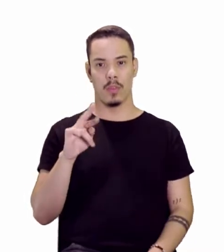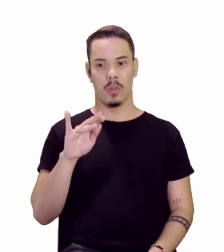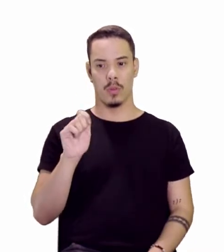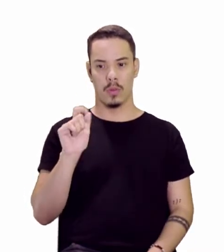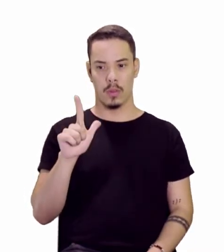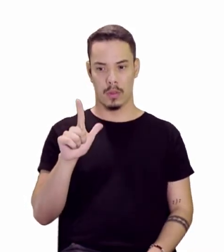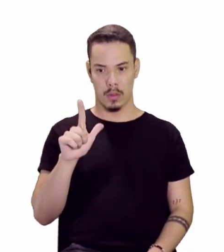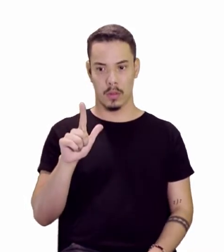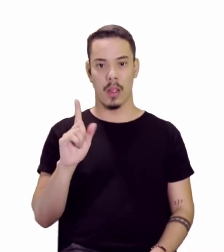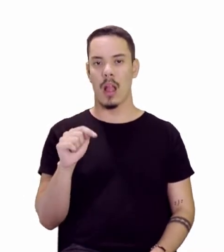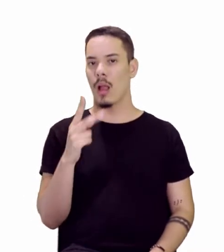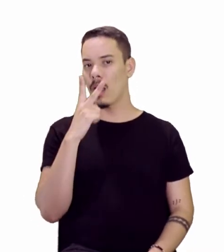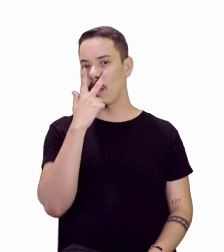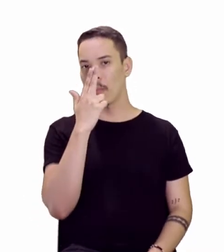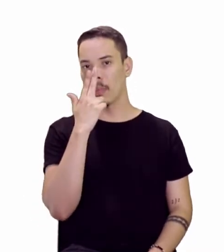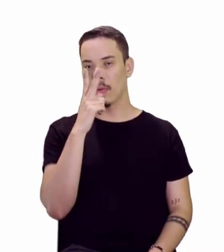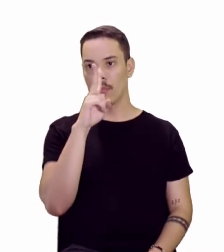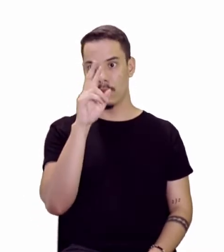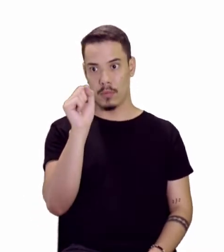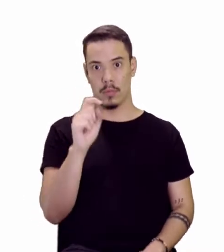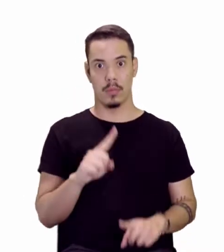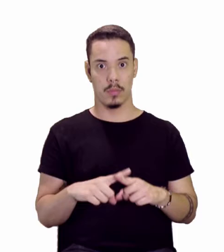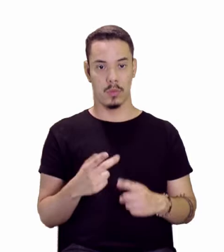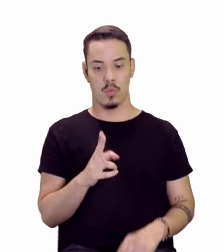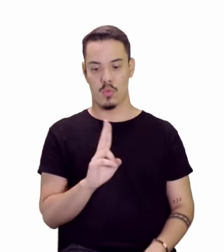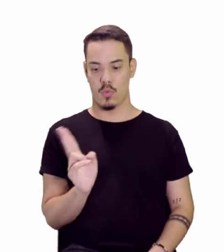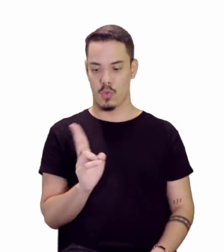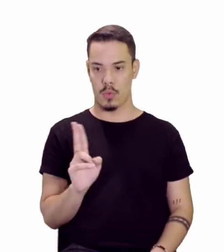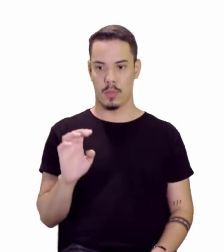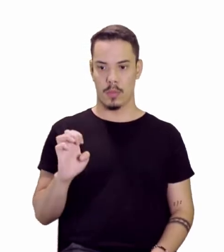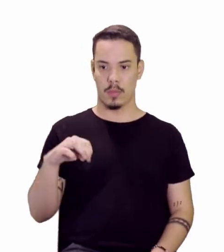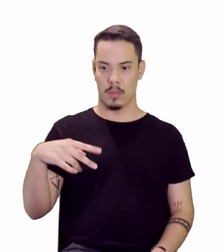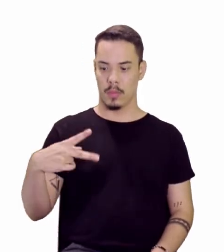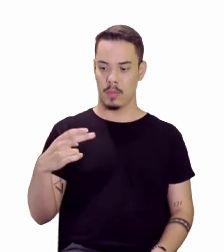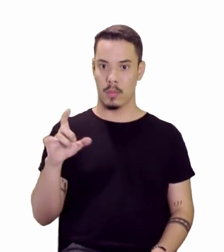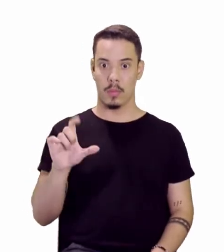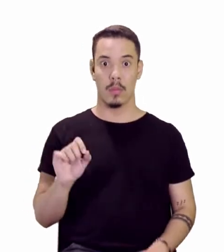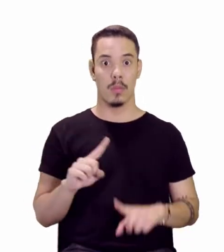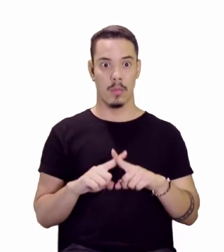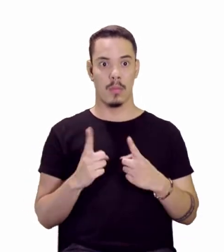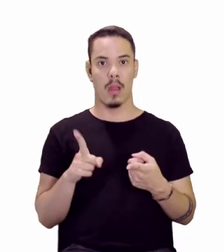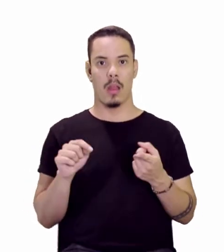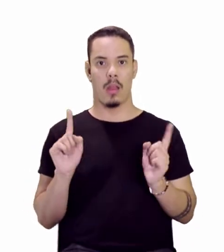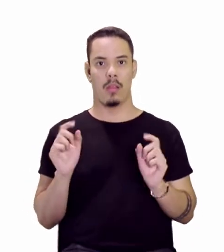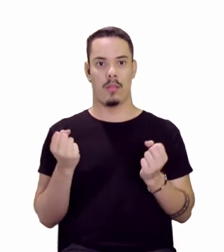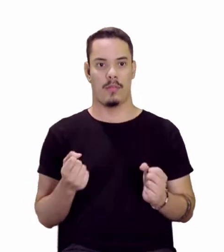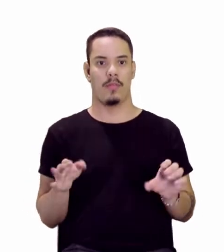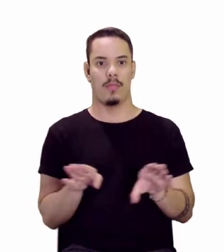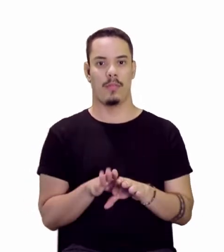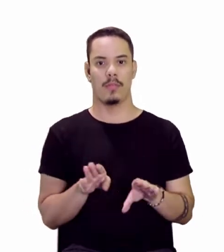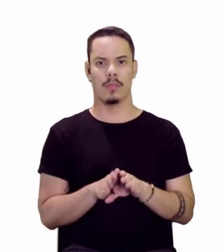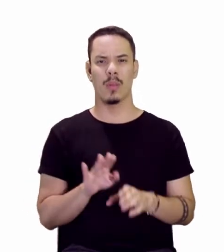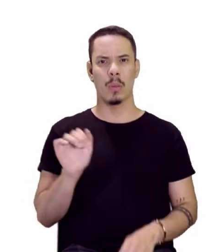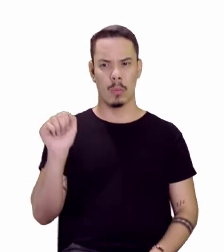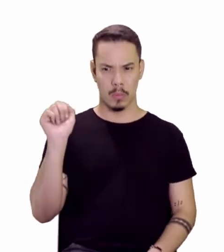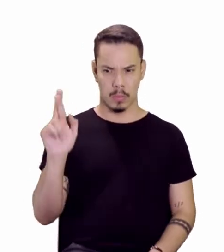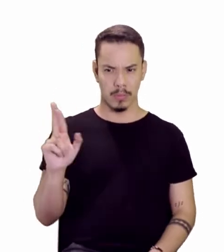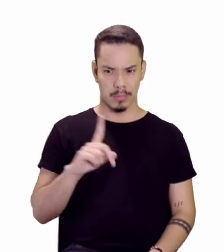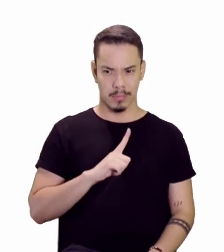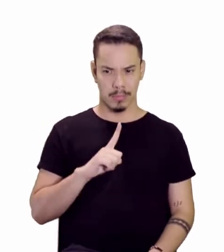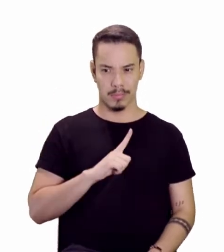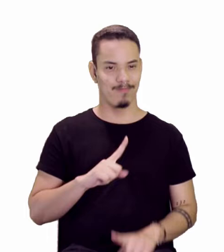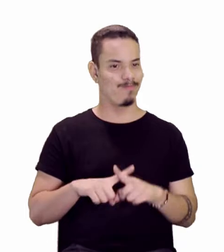uma força. Apesar do nome empuxo, né? Assim como peso, é uma força. É uma força. O ar exerce empuxo? Exerce, só que